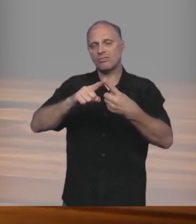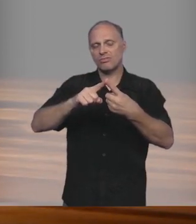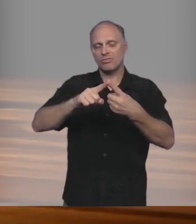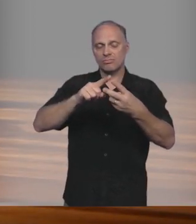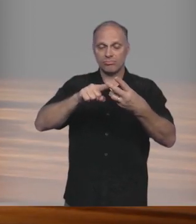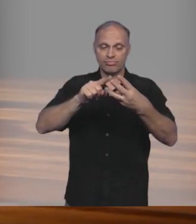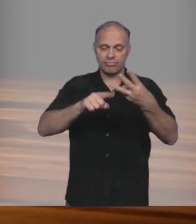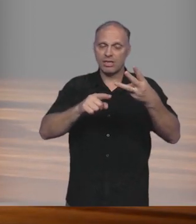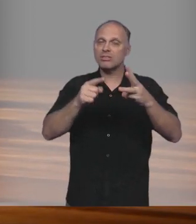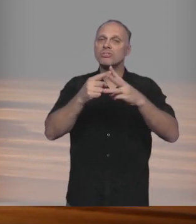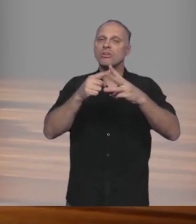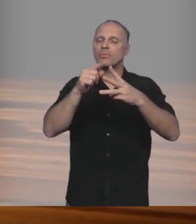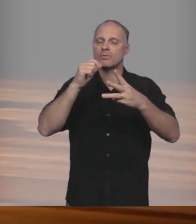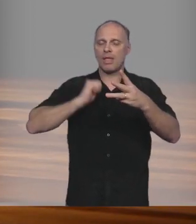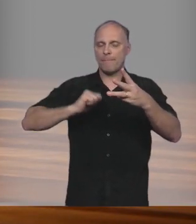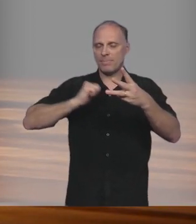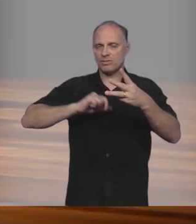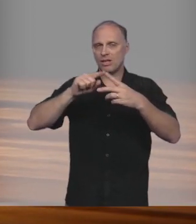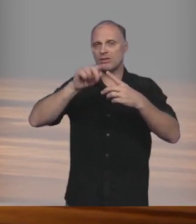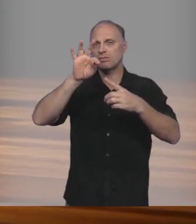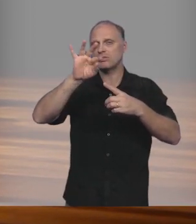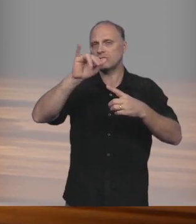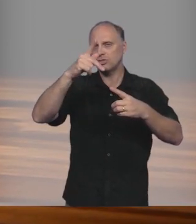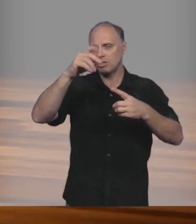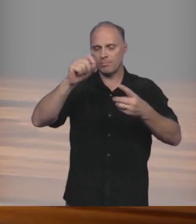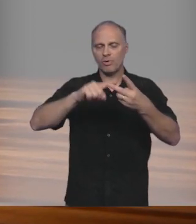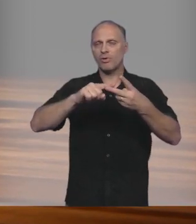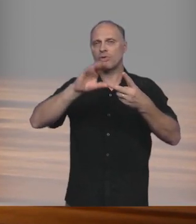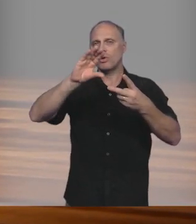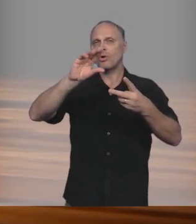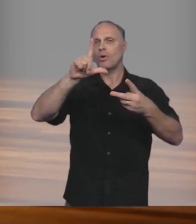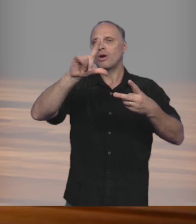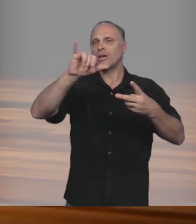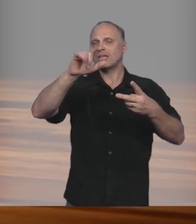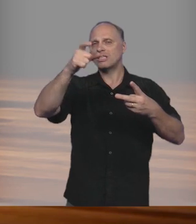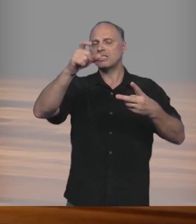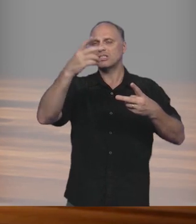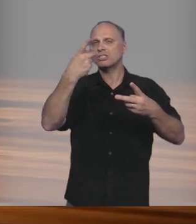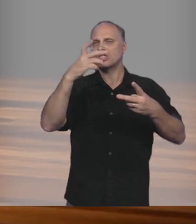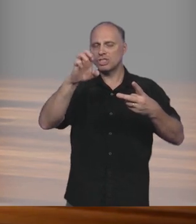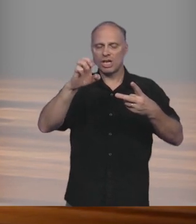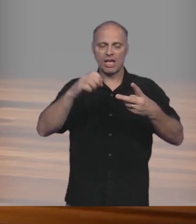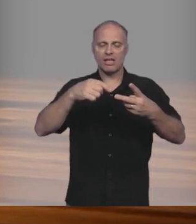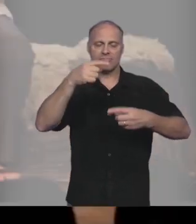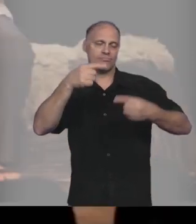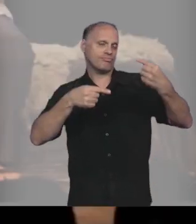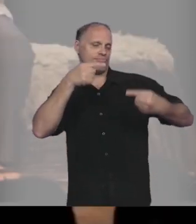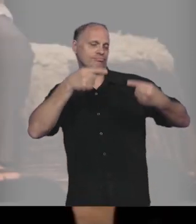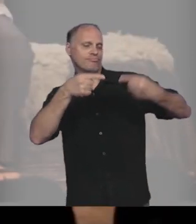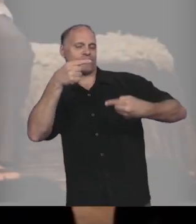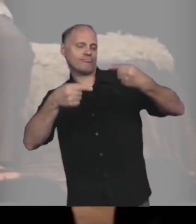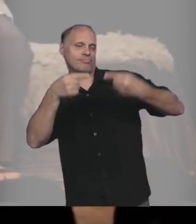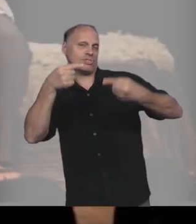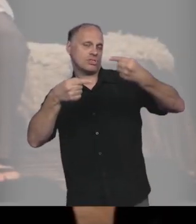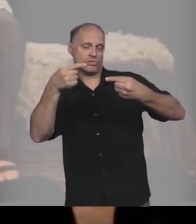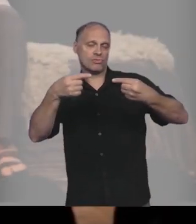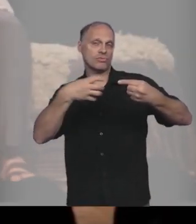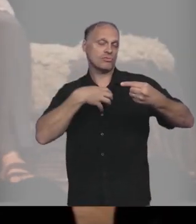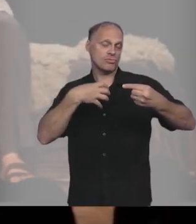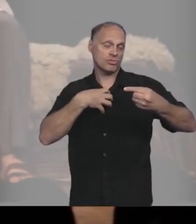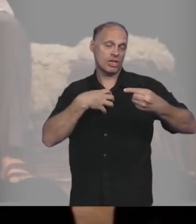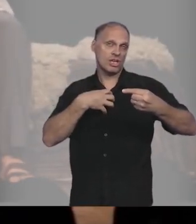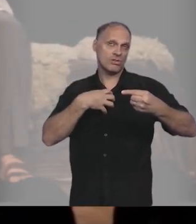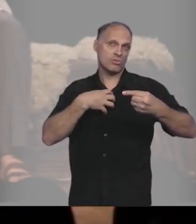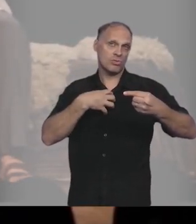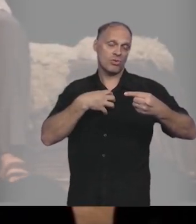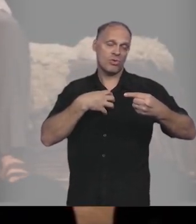eles meio que se dialogam no sentido de... é aquela figura conhecida, a figura